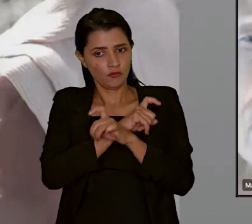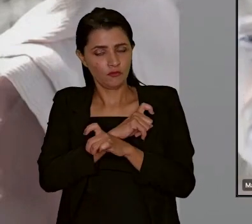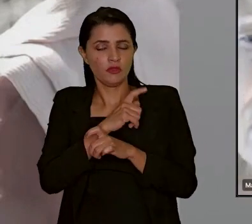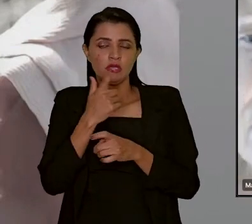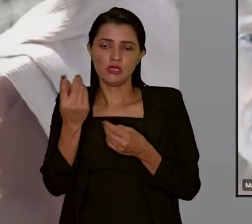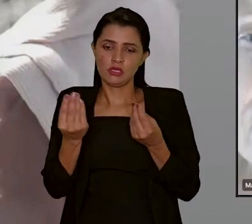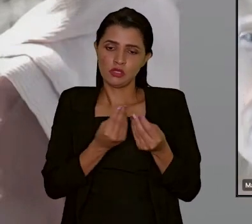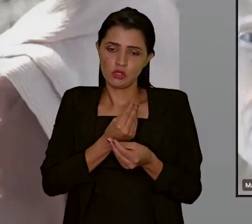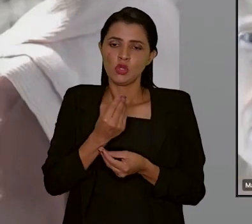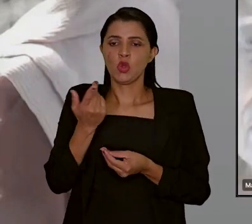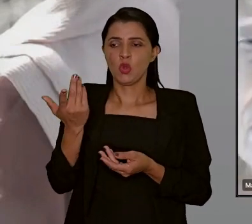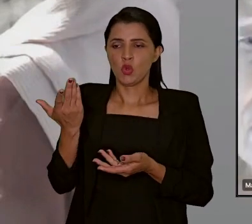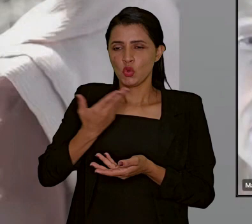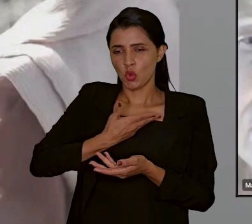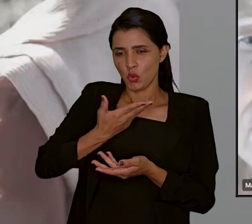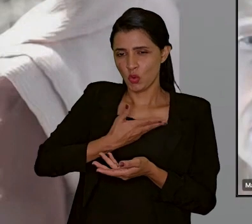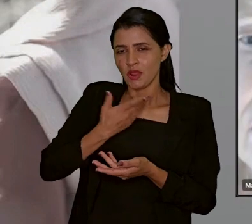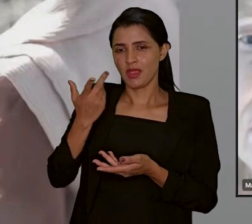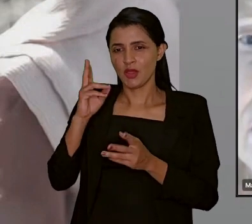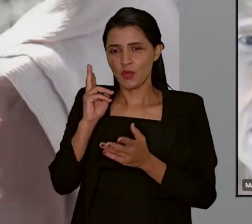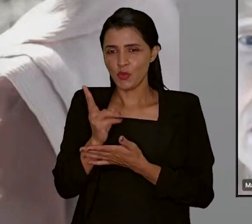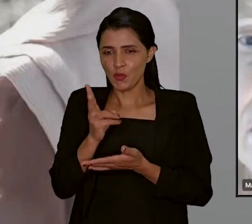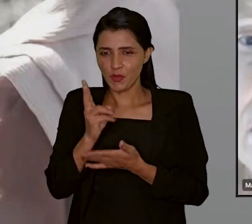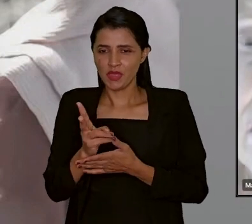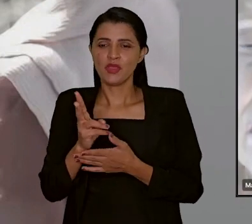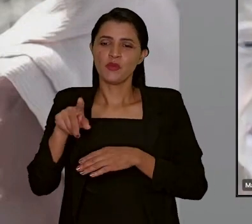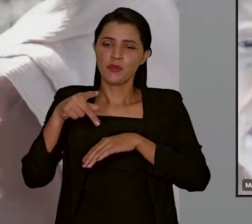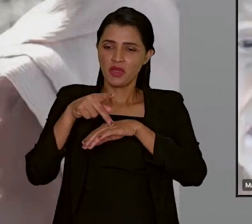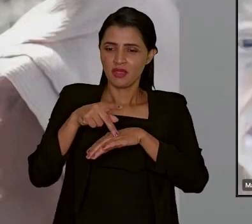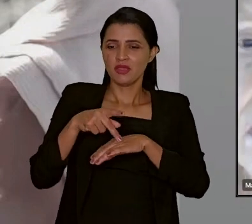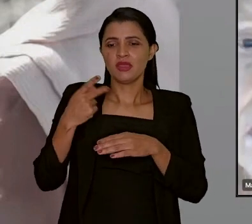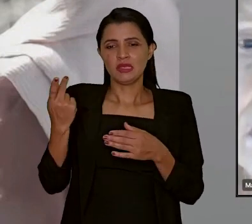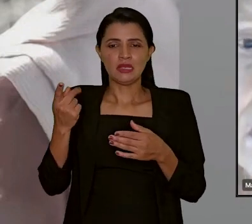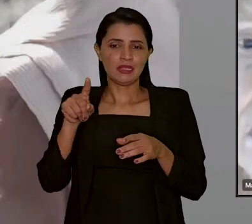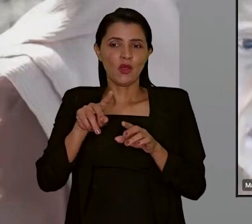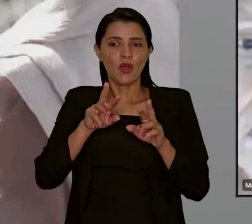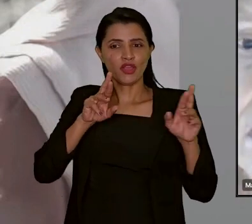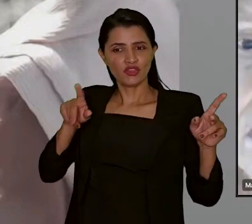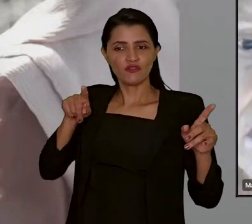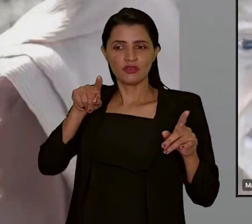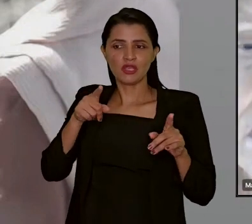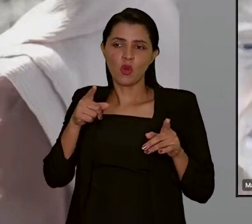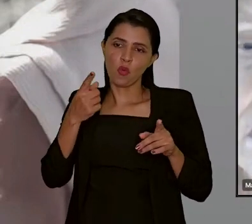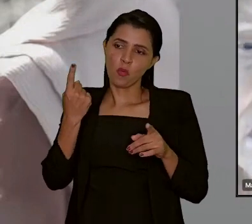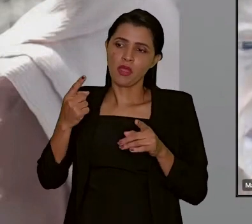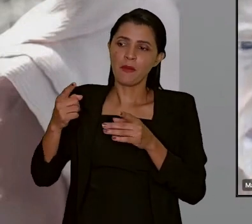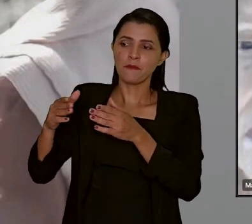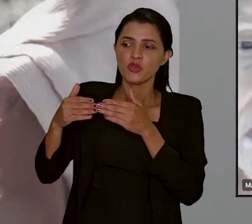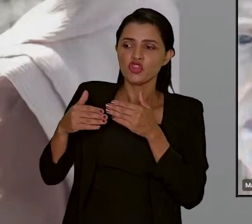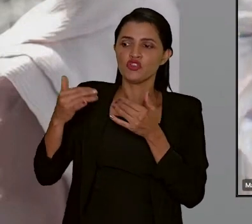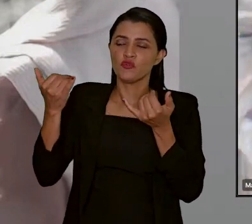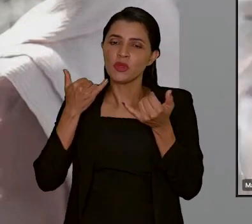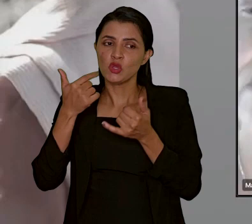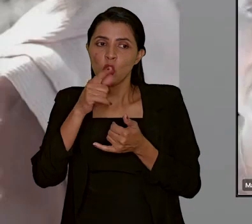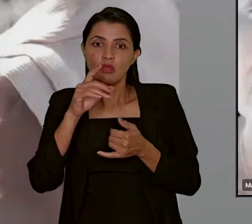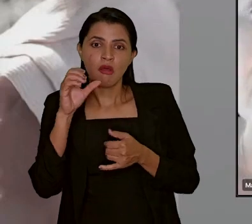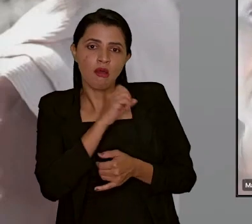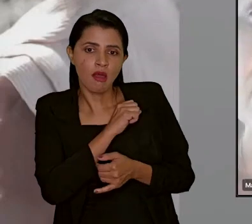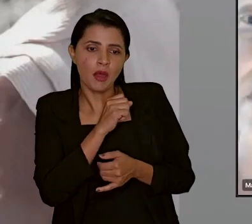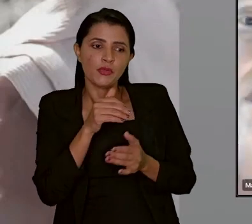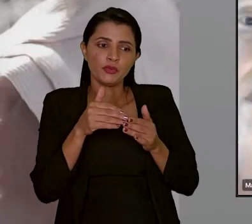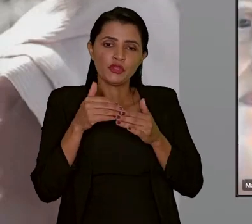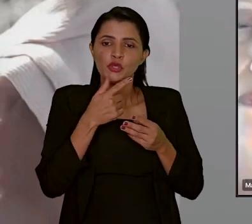nosso colega do mesmo país. Então, a doutora Maria Lília faz a distinção, uma coisa é pedir informações, outra coisa é pedir agilidade, outra